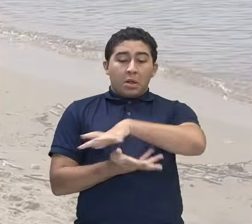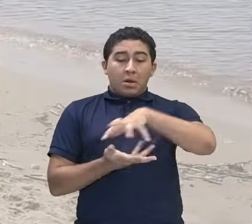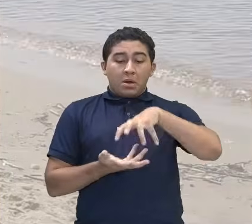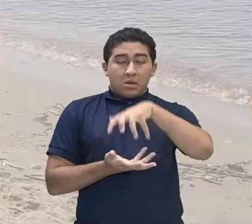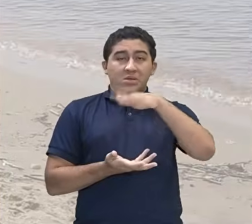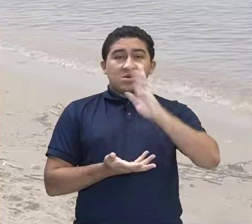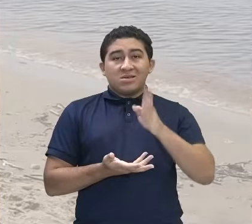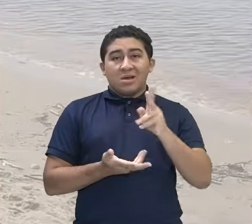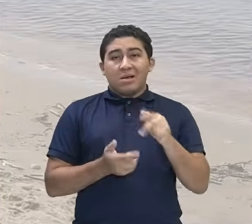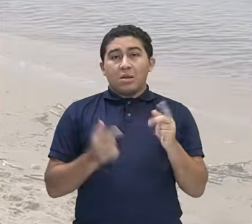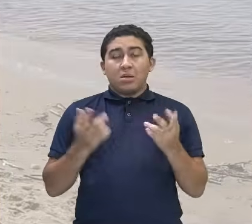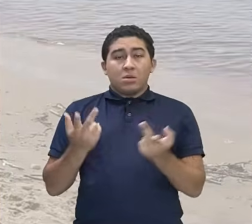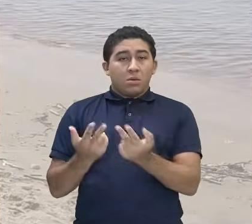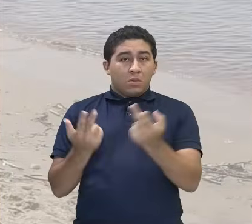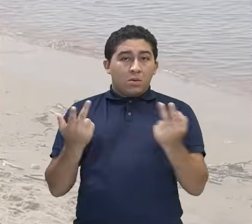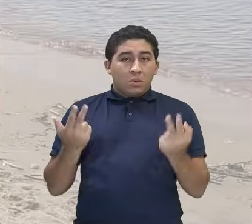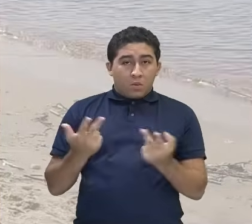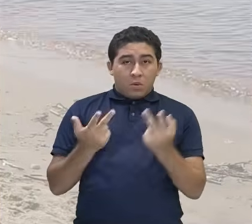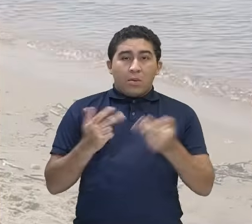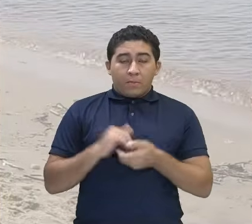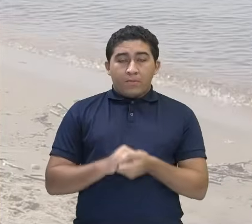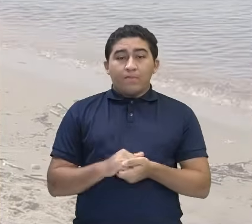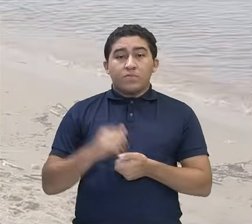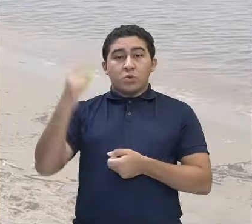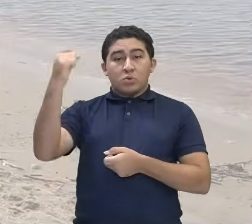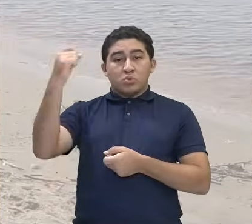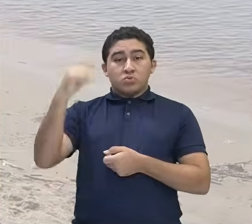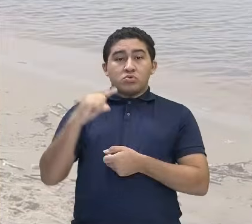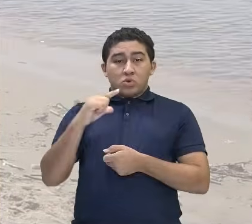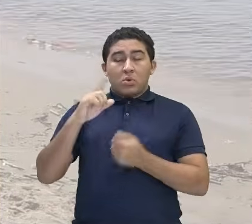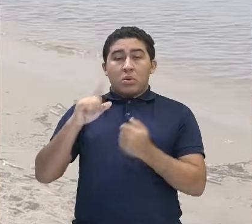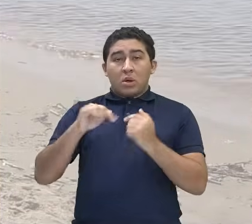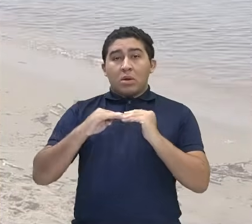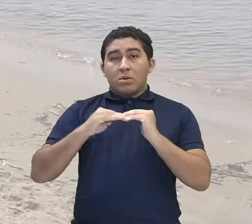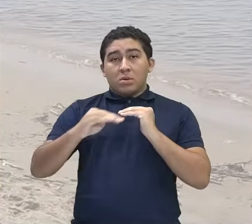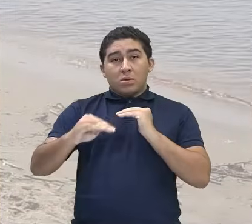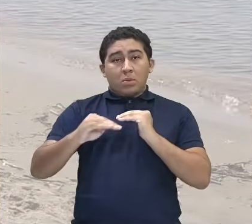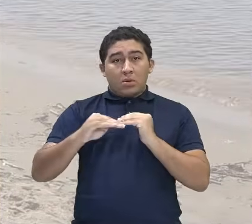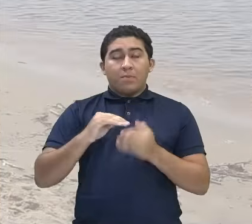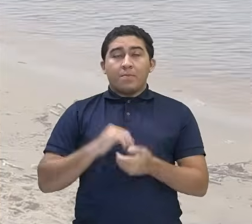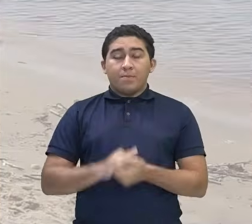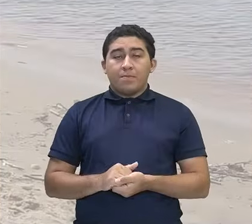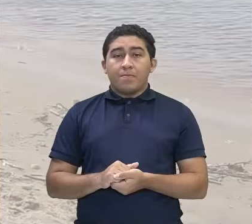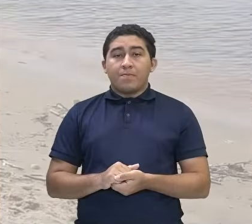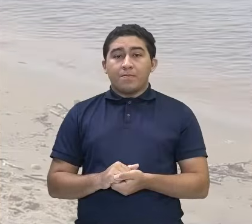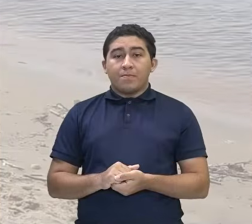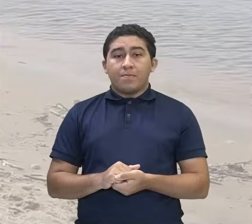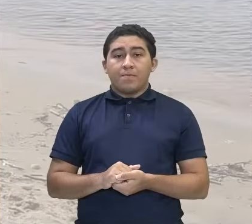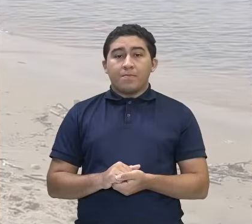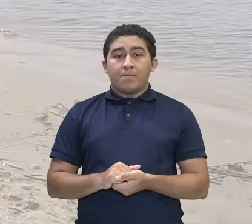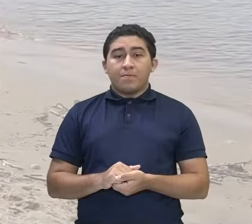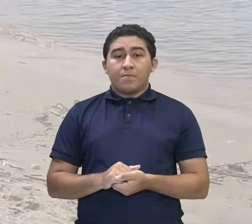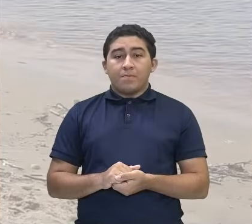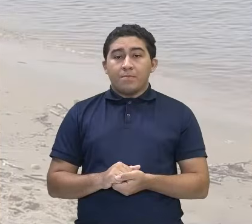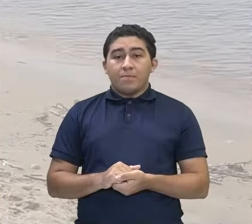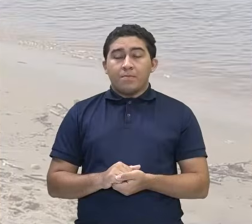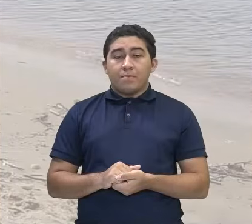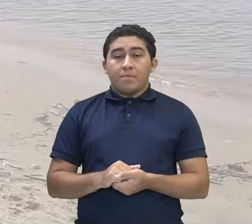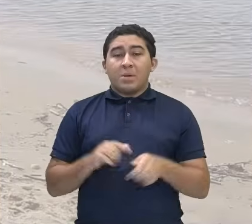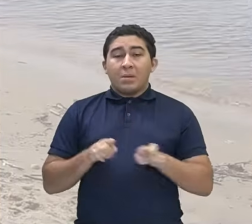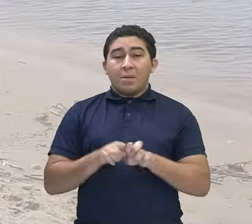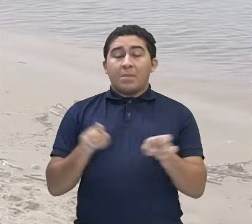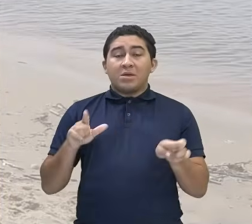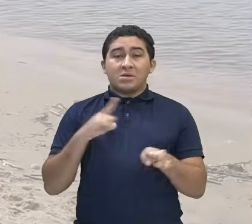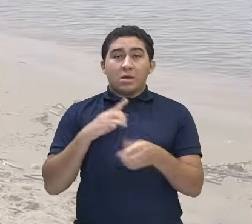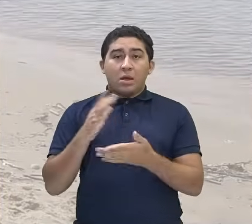estar igual. Então, a incidência solar vai ser igual nos hemisférios. Só que um vai vir de